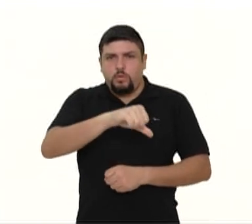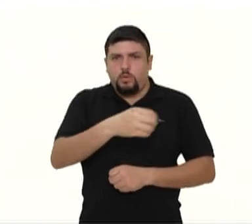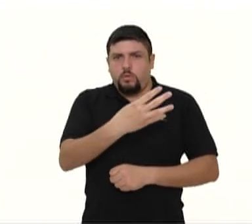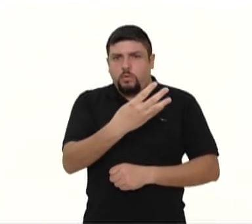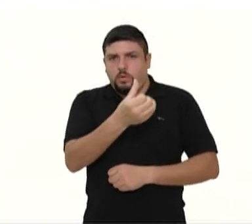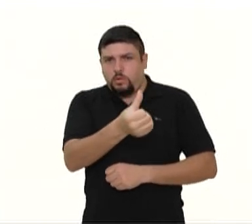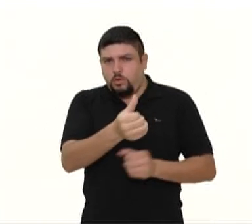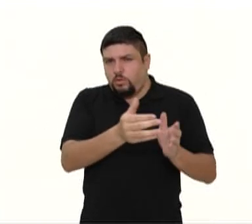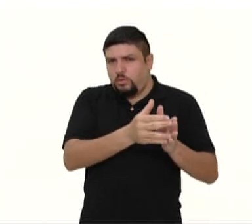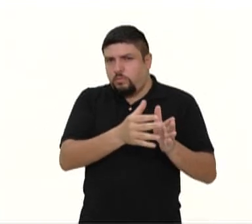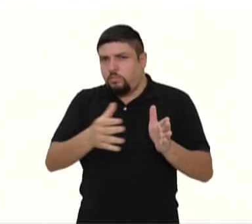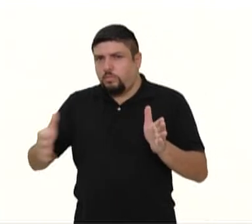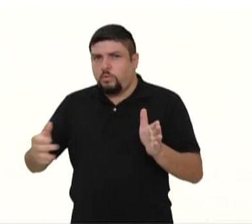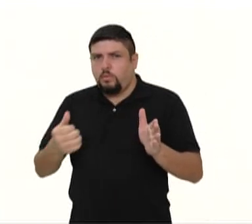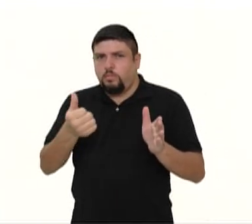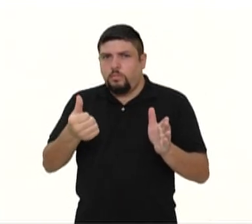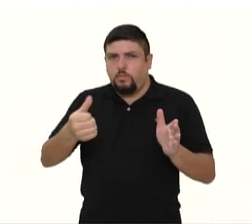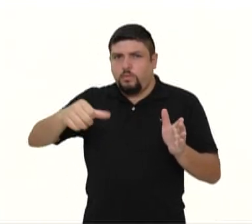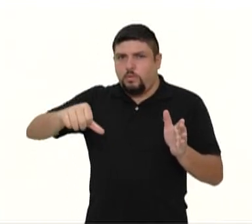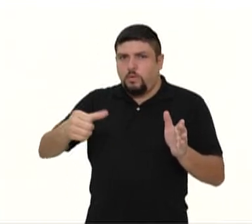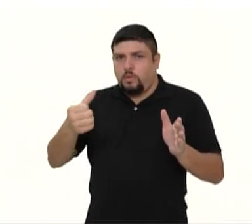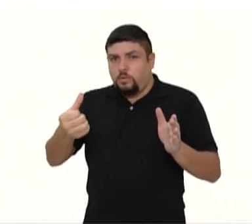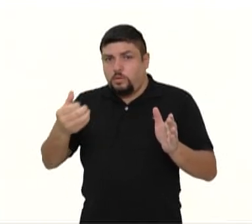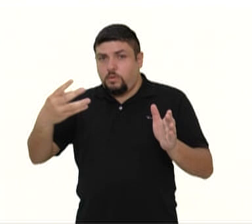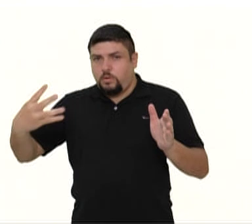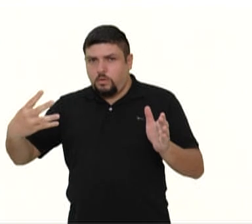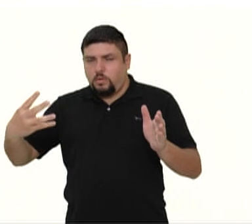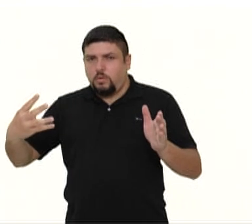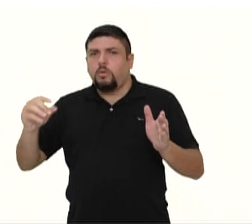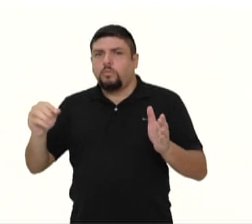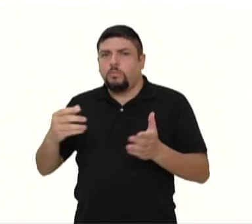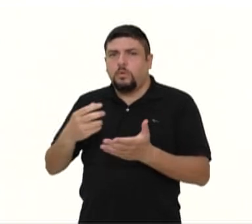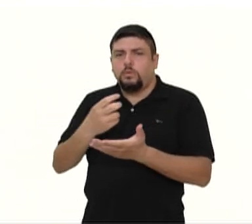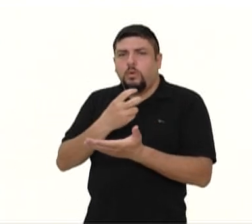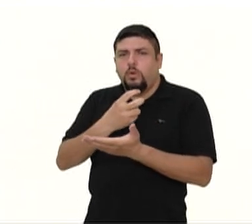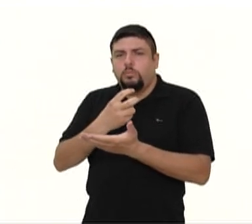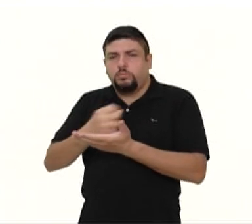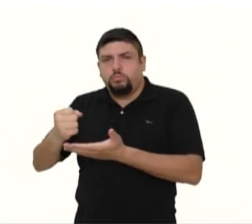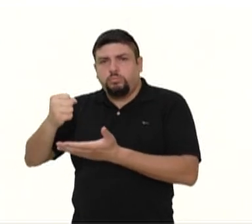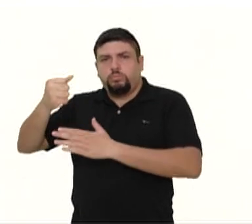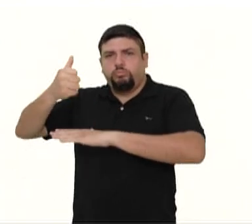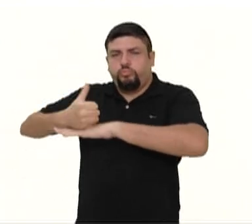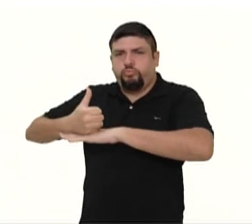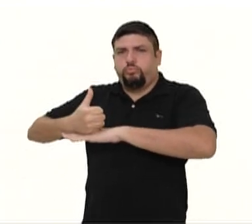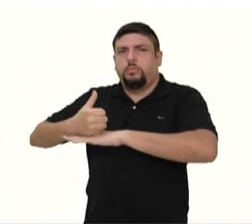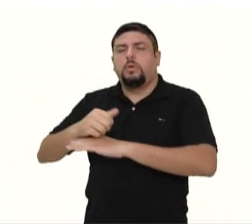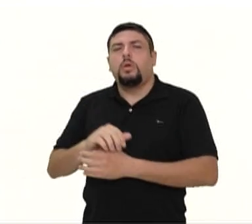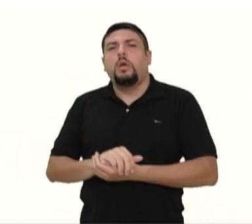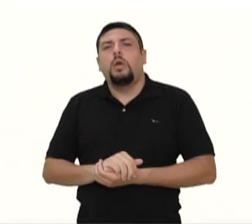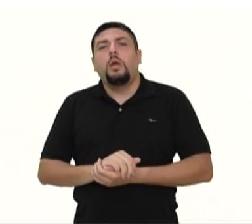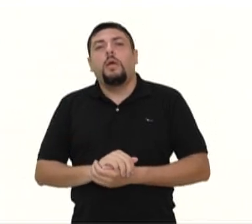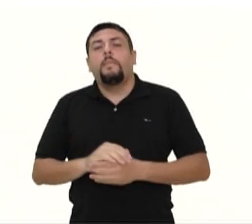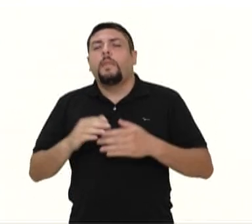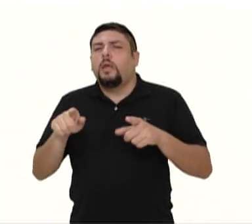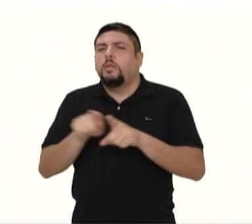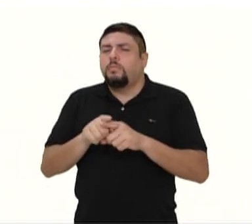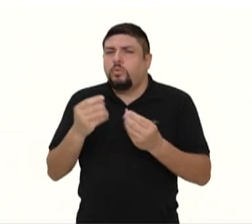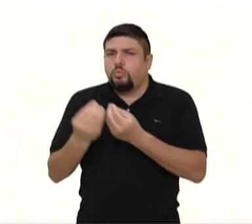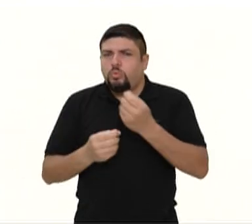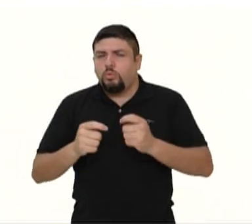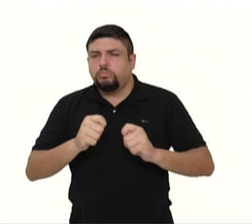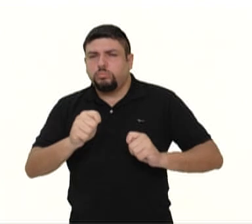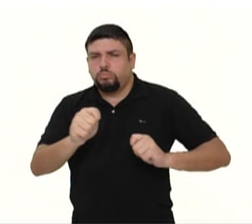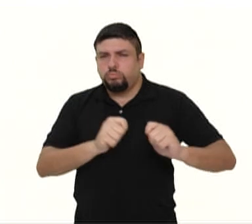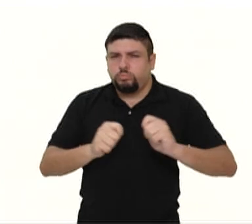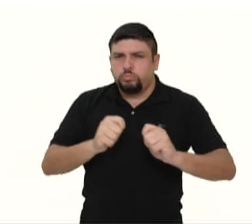e 1964, até o golpe militar. E vamos analisar também os aspectos econômicos, os aspectos